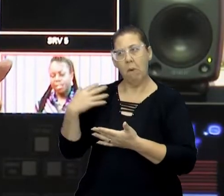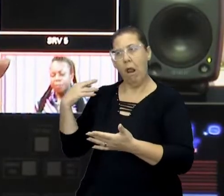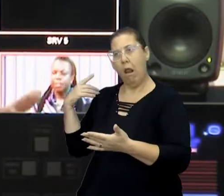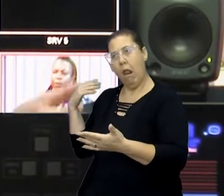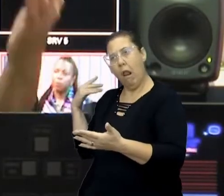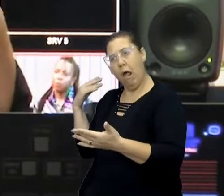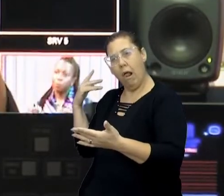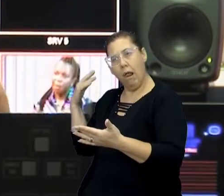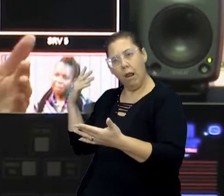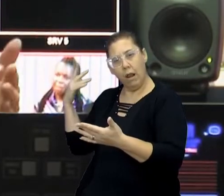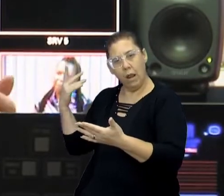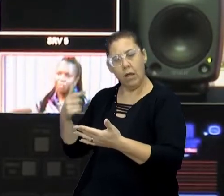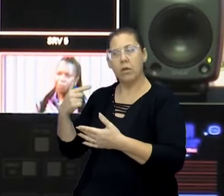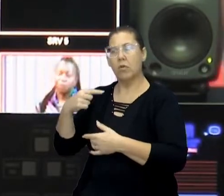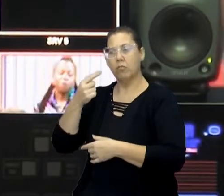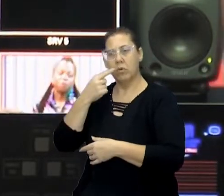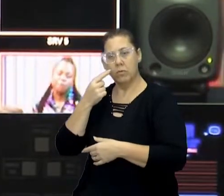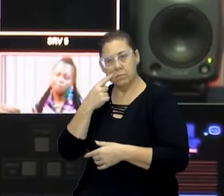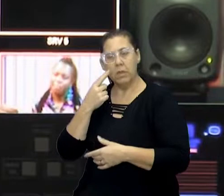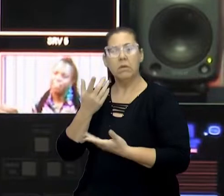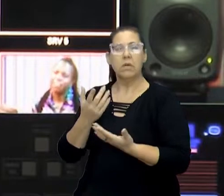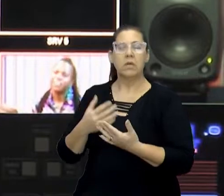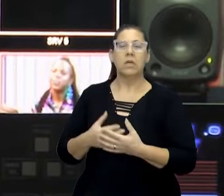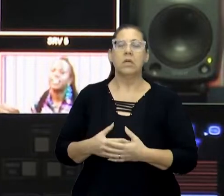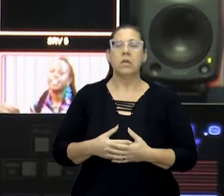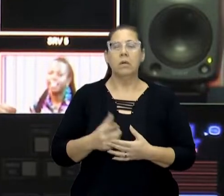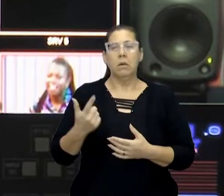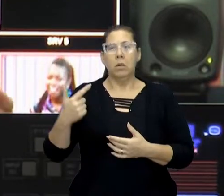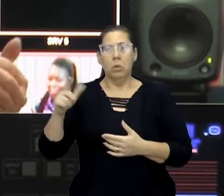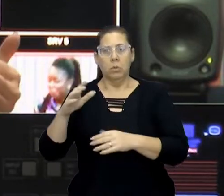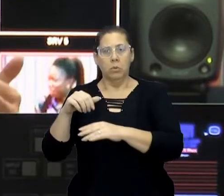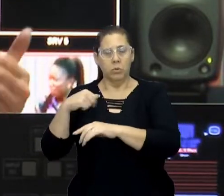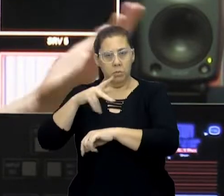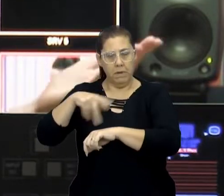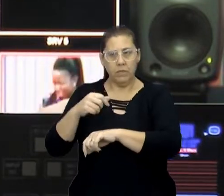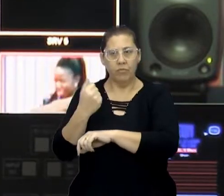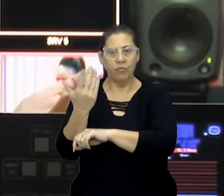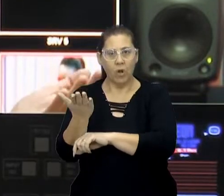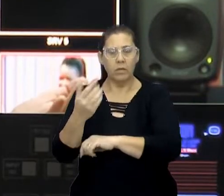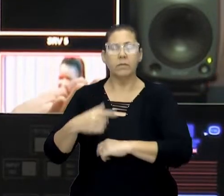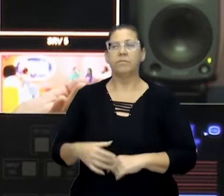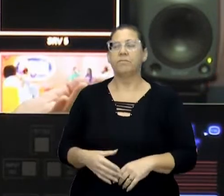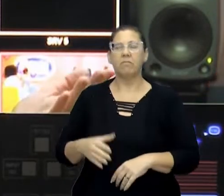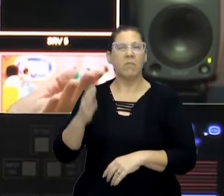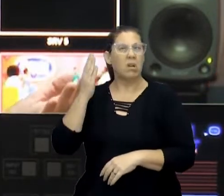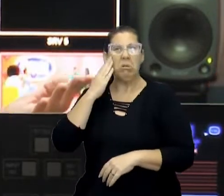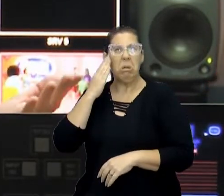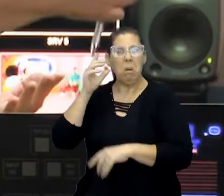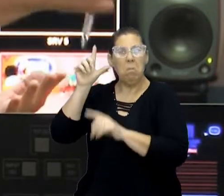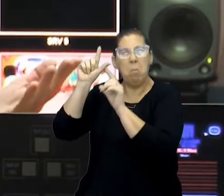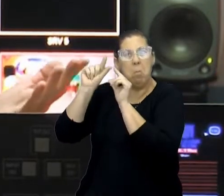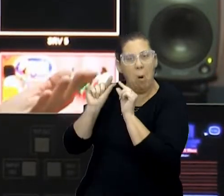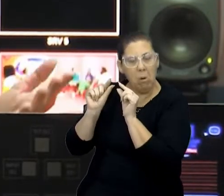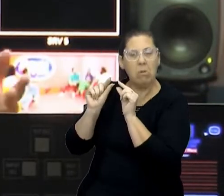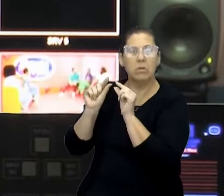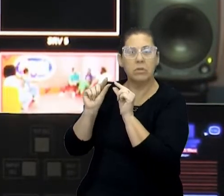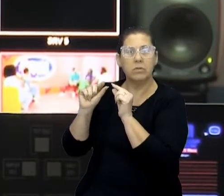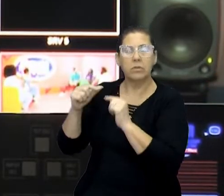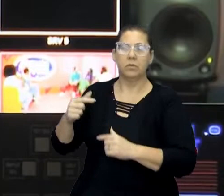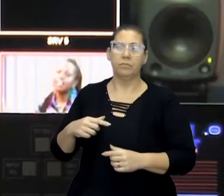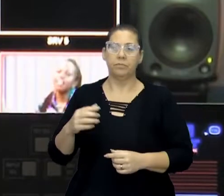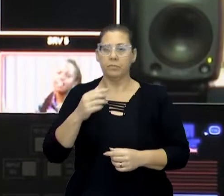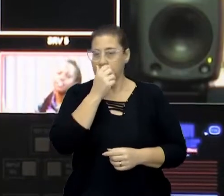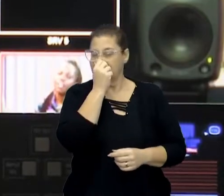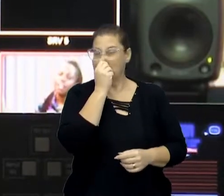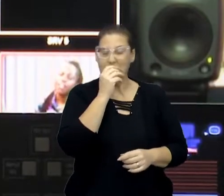editoria internacional, que eu fui puxada para a editoria internacional, eu sabia pouco sobre isso. Eu era uma